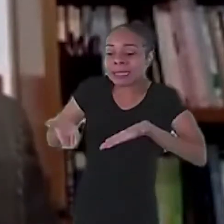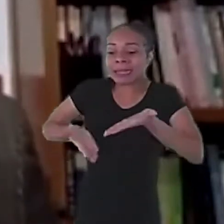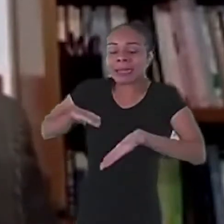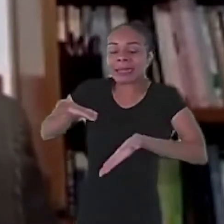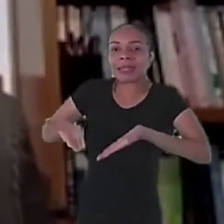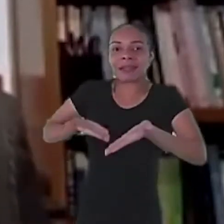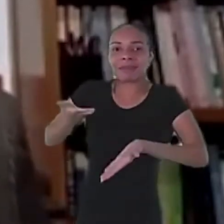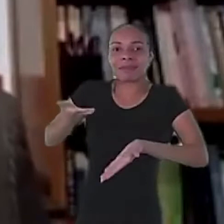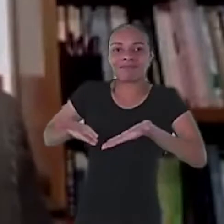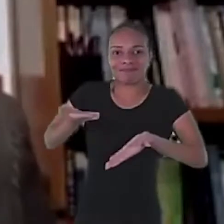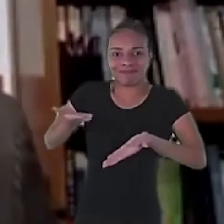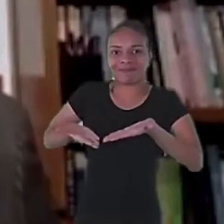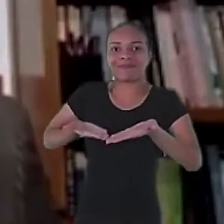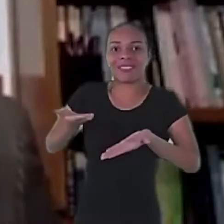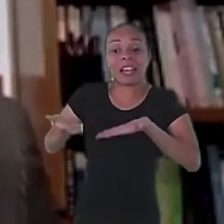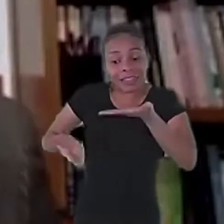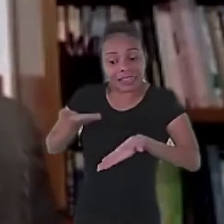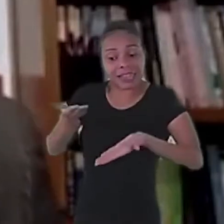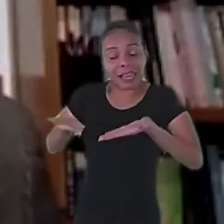tratamento psicanalítico.